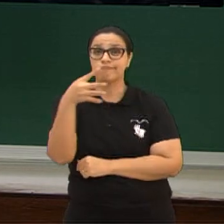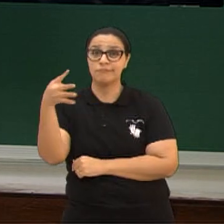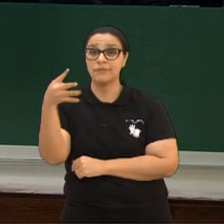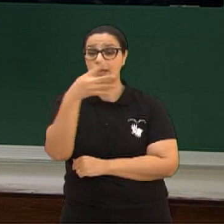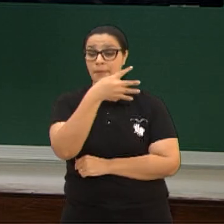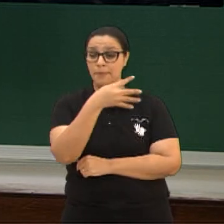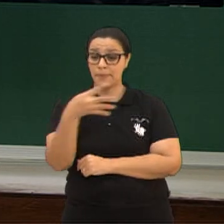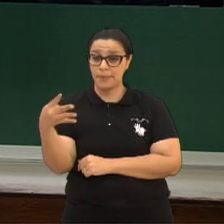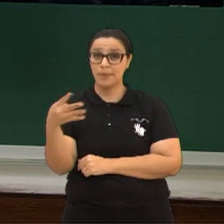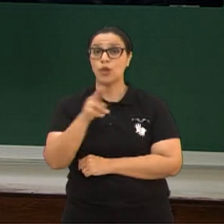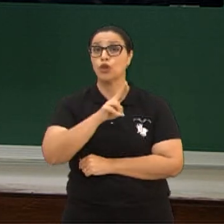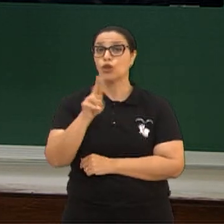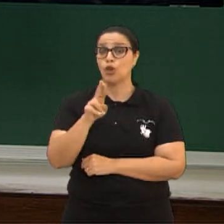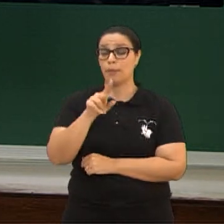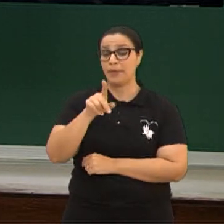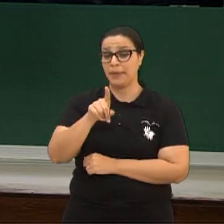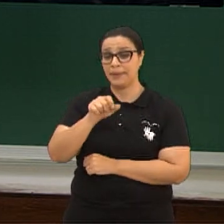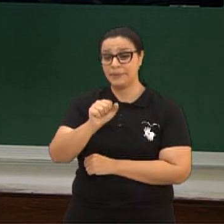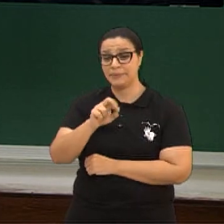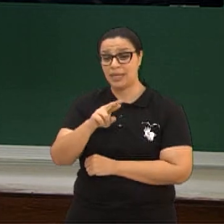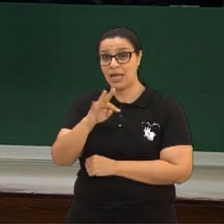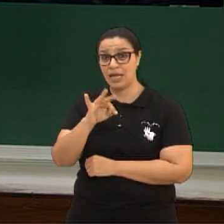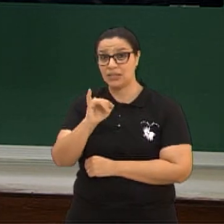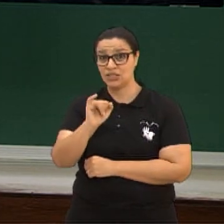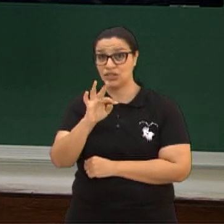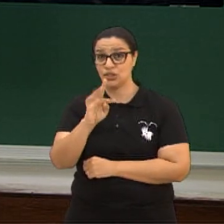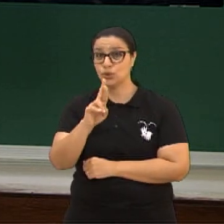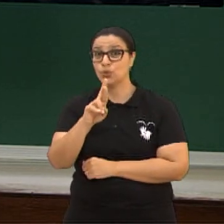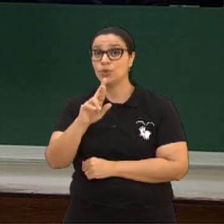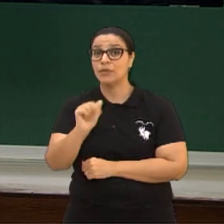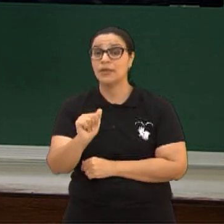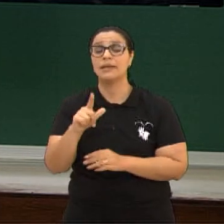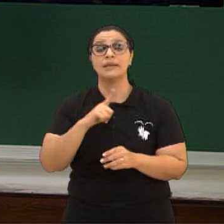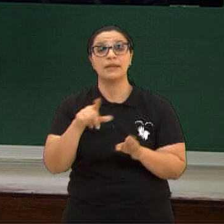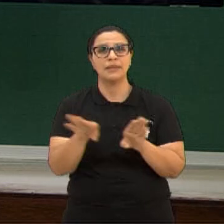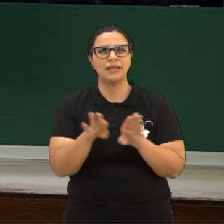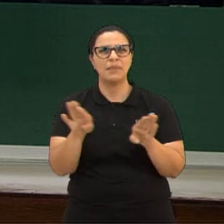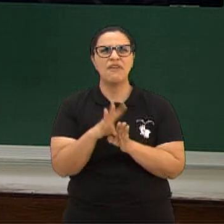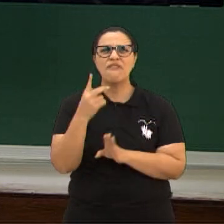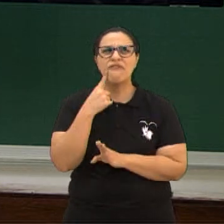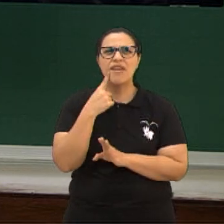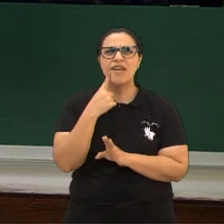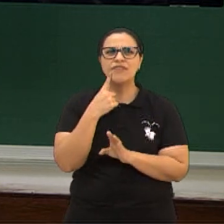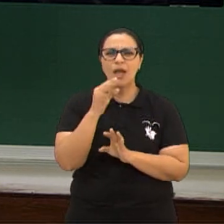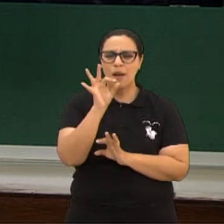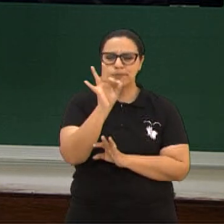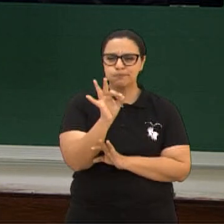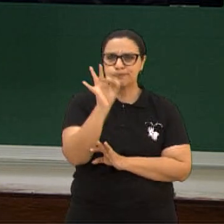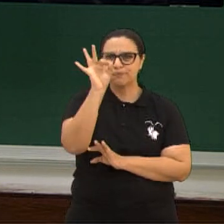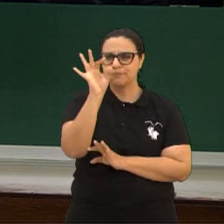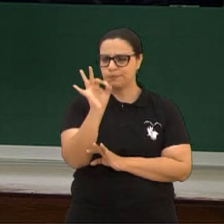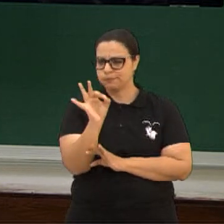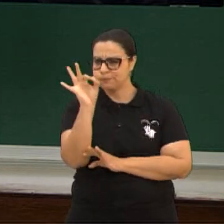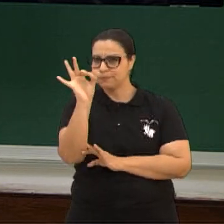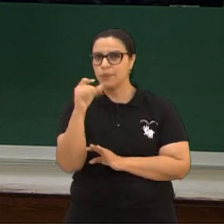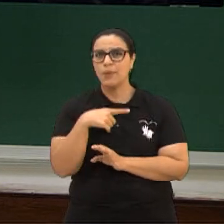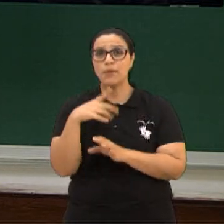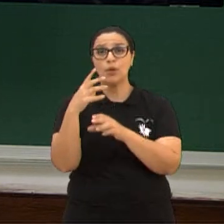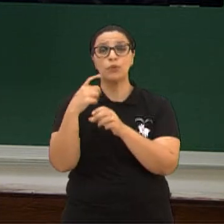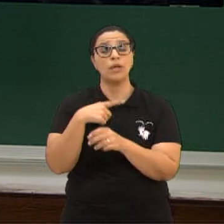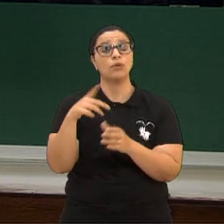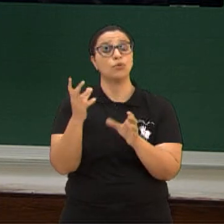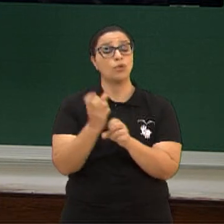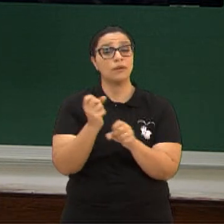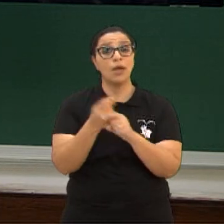que, além da letrinha da música, ela traz as notas musicais.